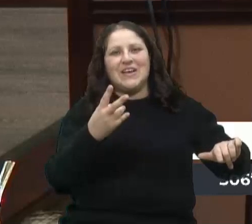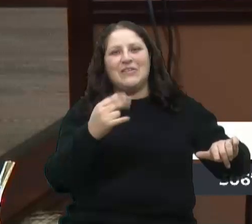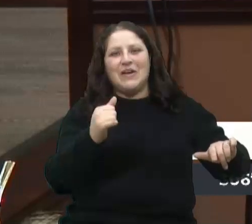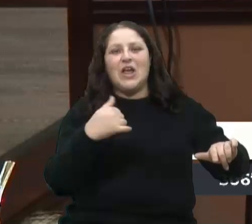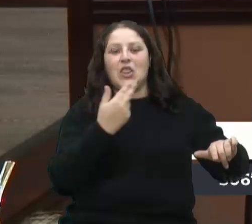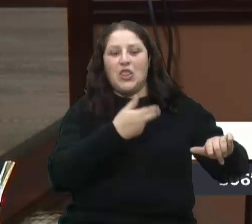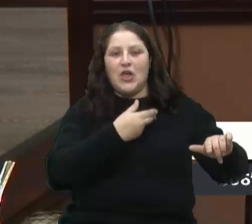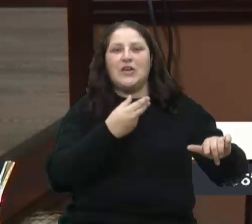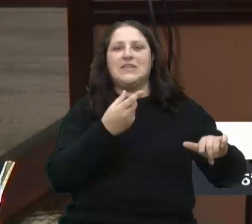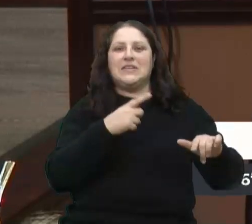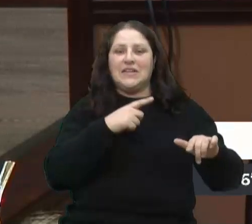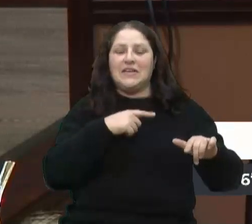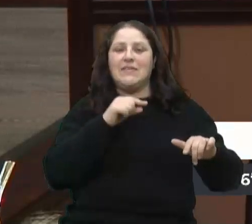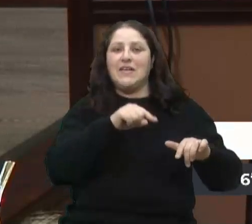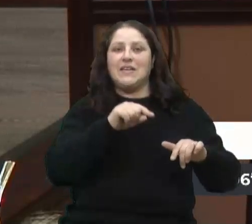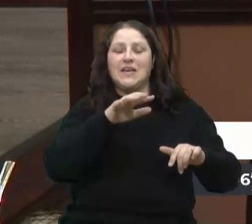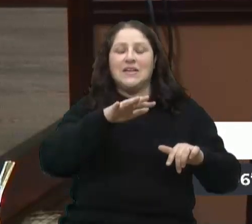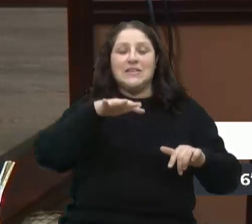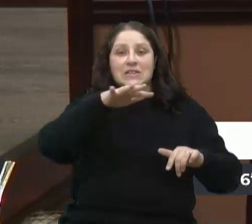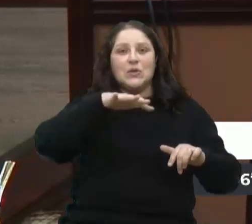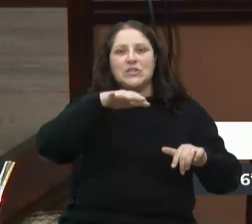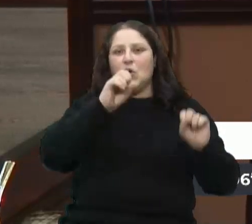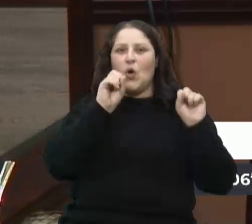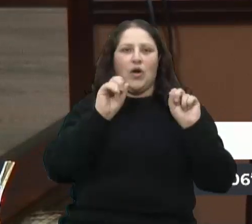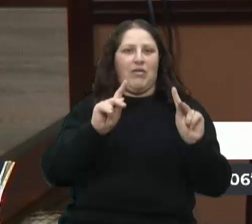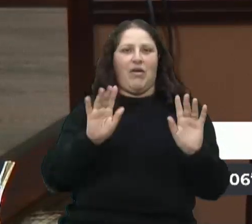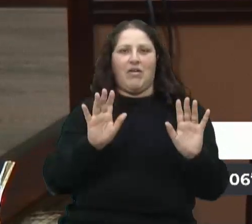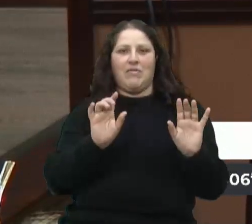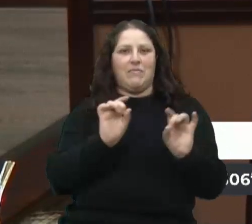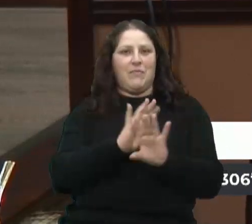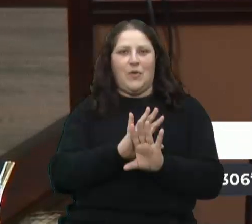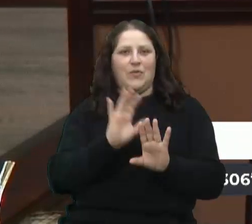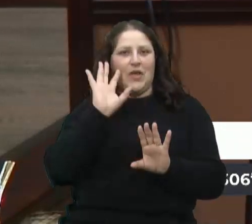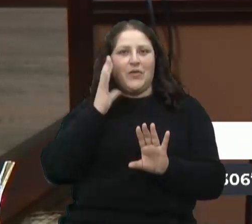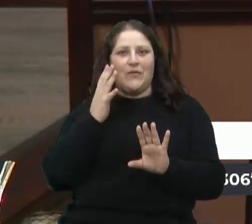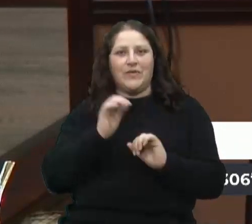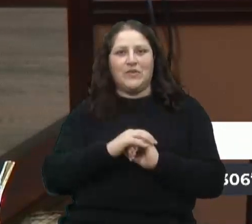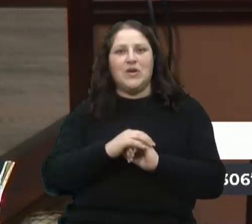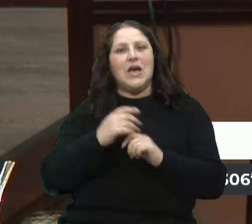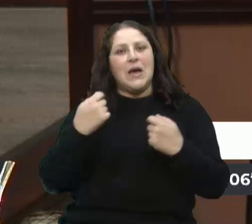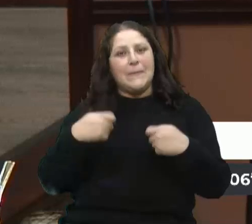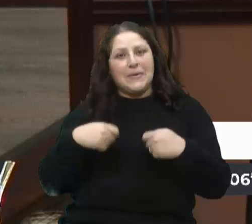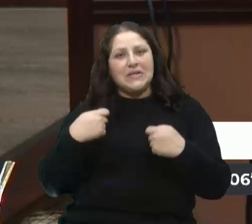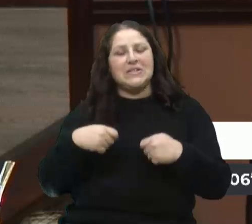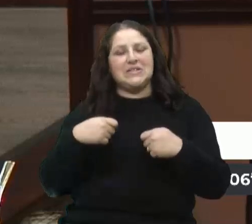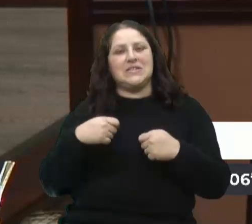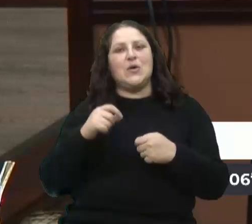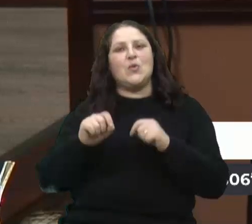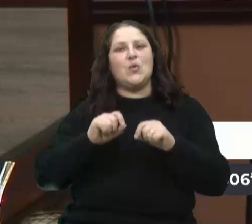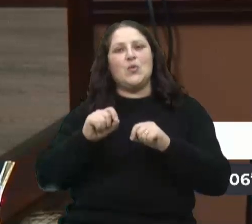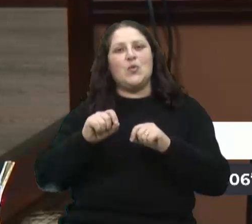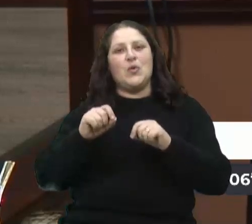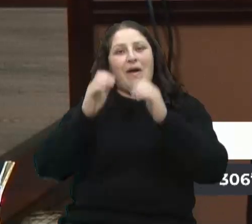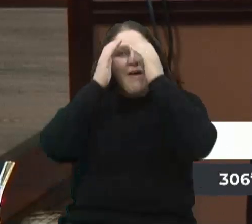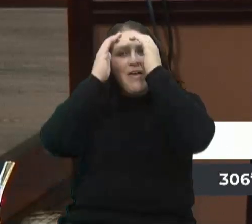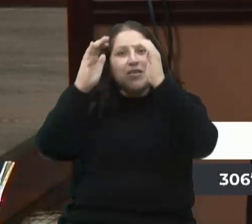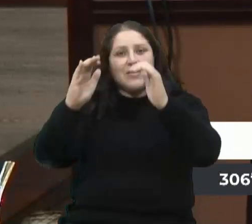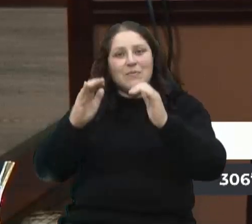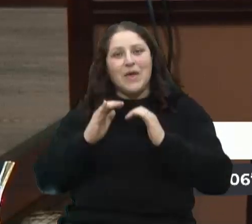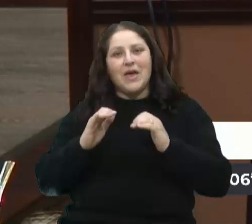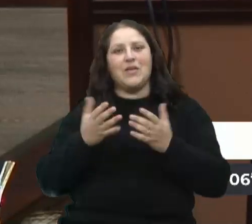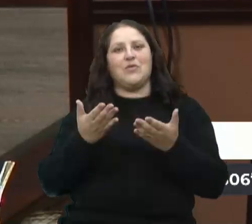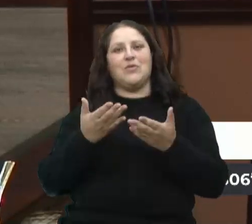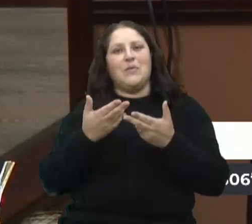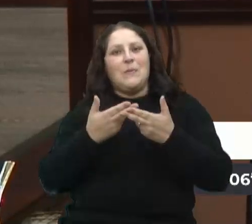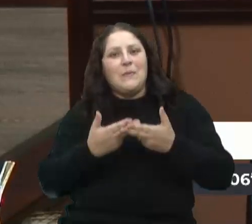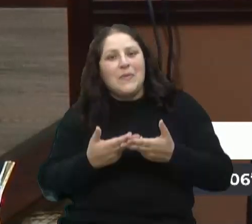nós teremos essa situação ok, e a gente precisa, sem dúvida, né, alguma de respeito, de tolerância, e que também estas casas